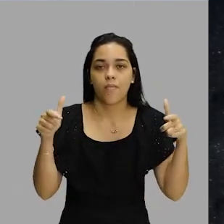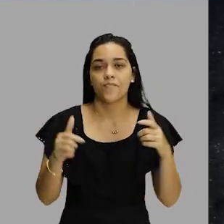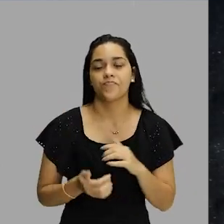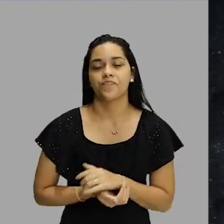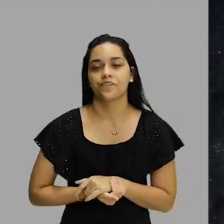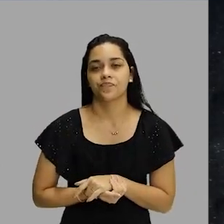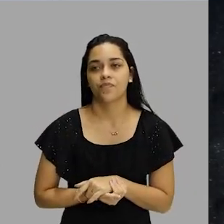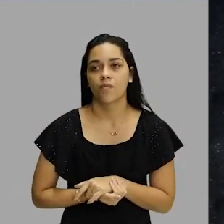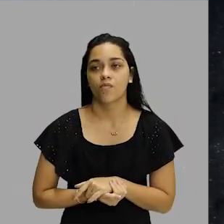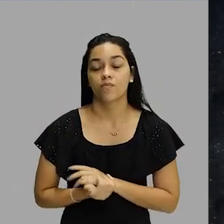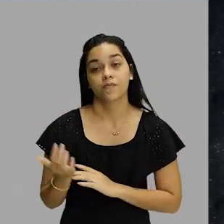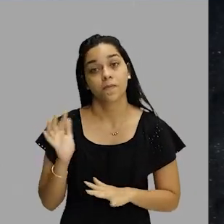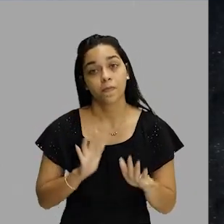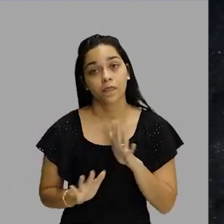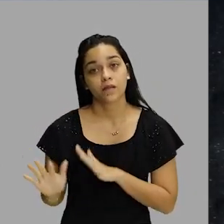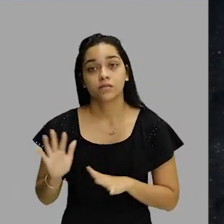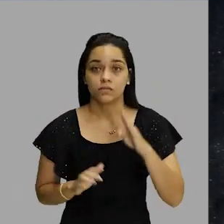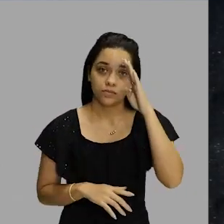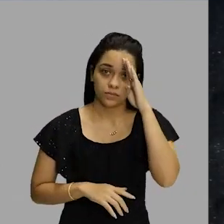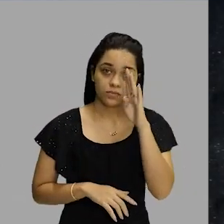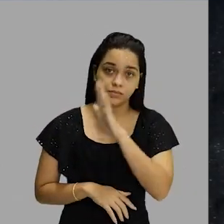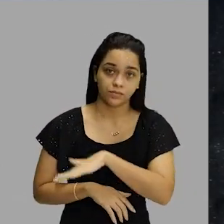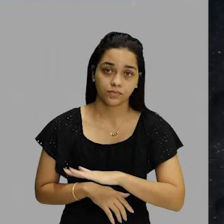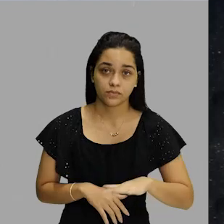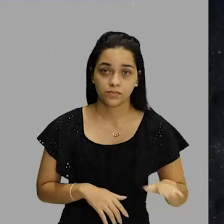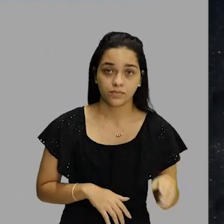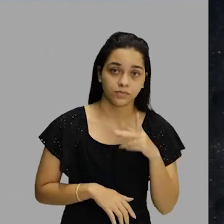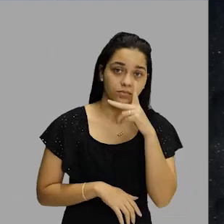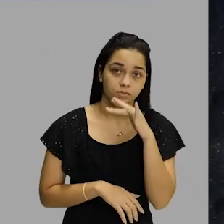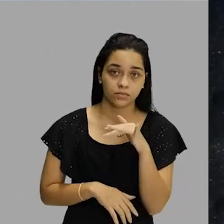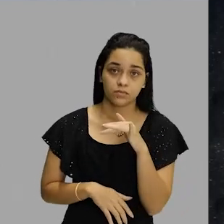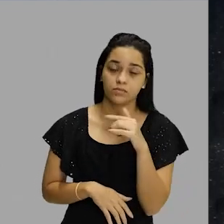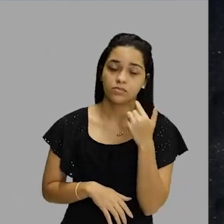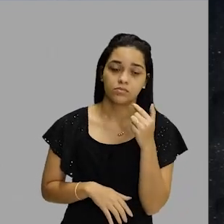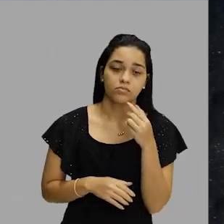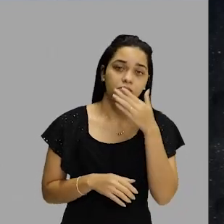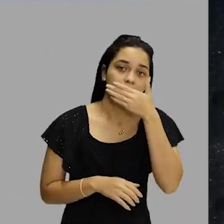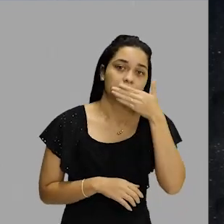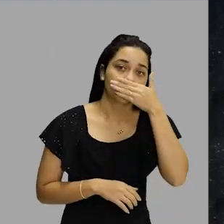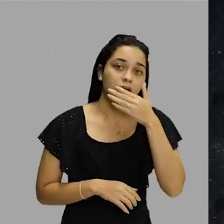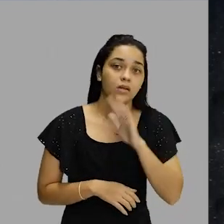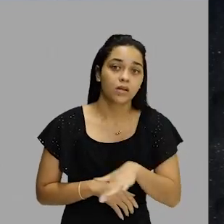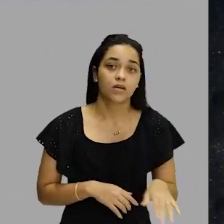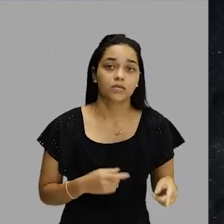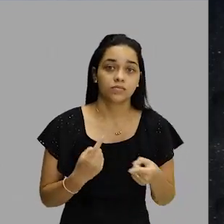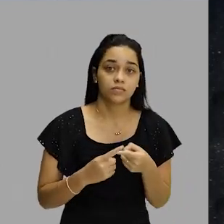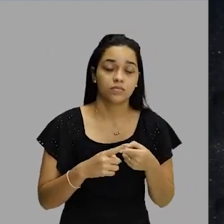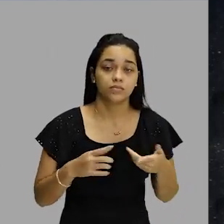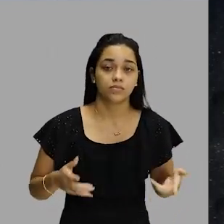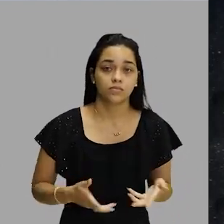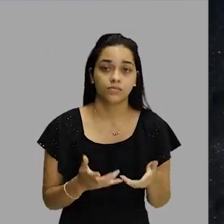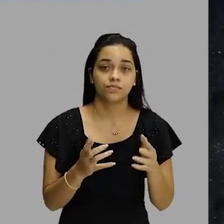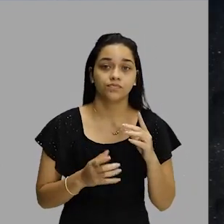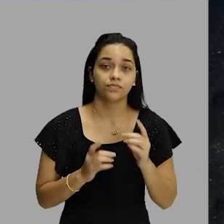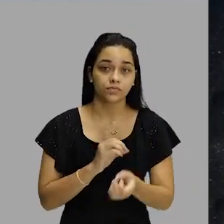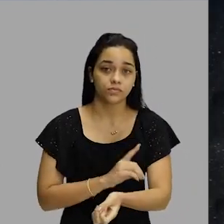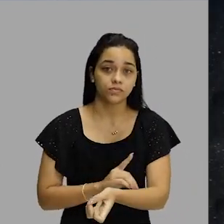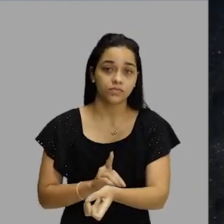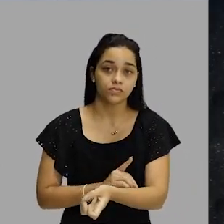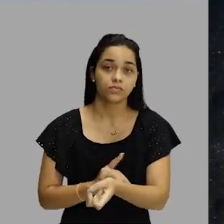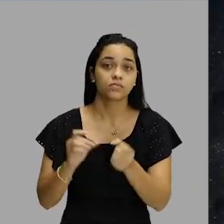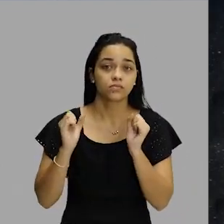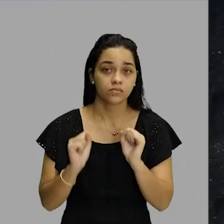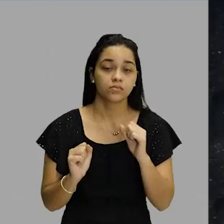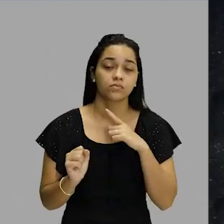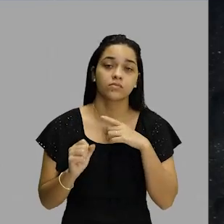Então, tomar cuidado, principalmente com as crianças, né? Os pais não dá muito doce para a criança, porque além de promover diabetes, ela pode ter